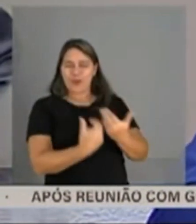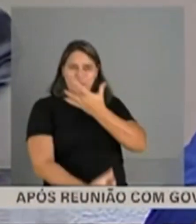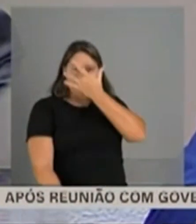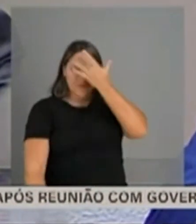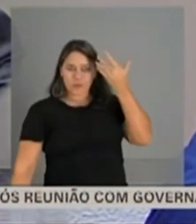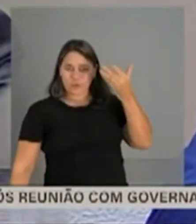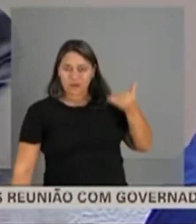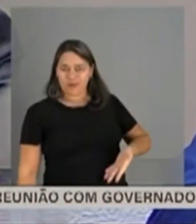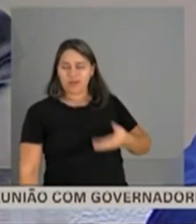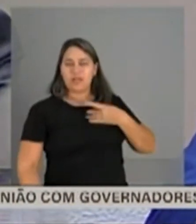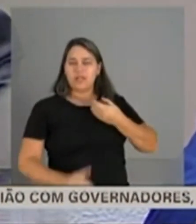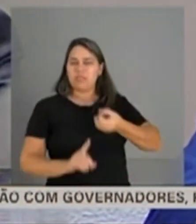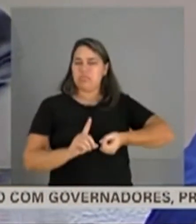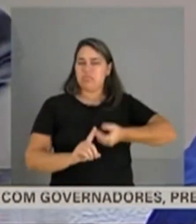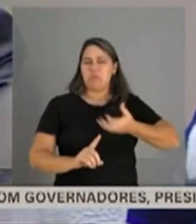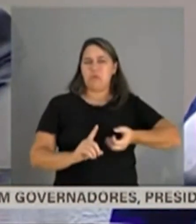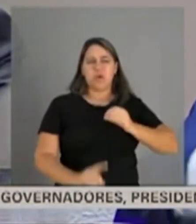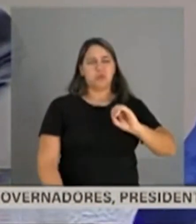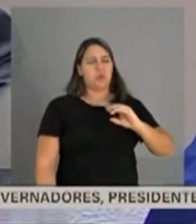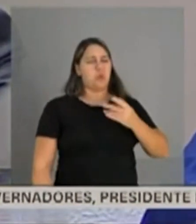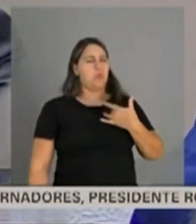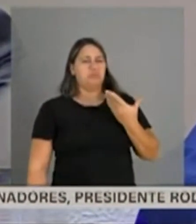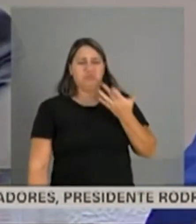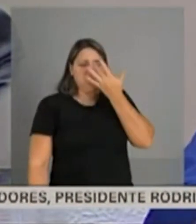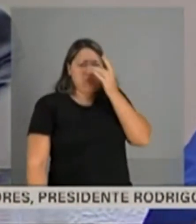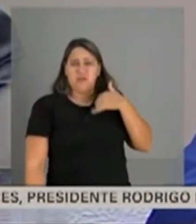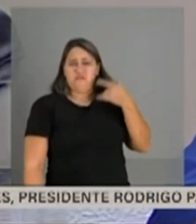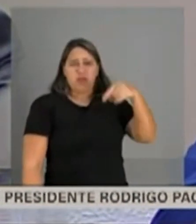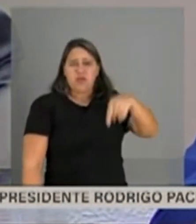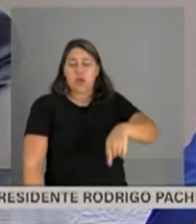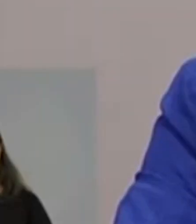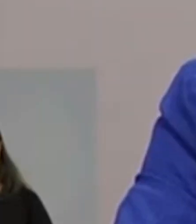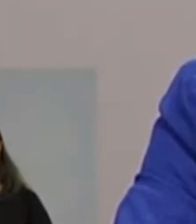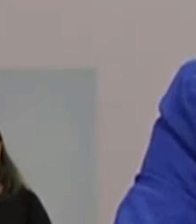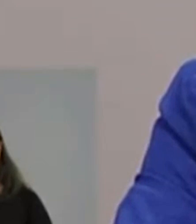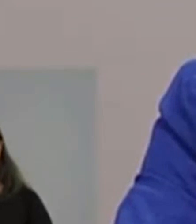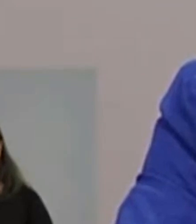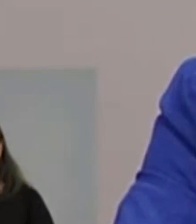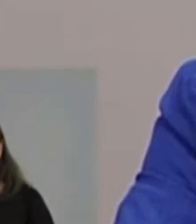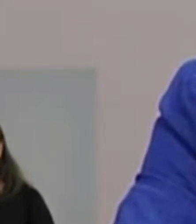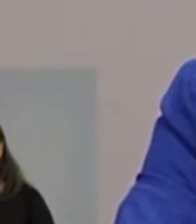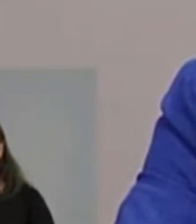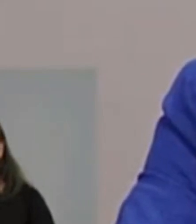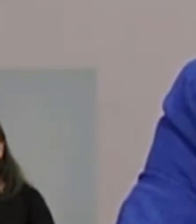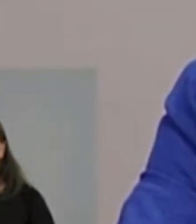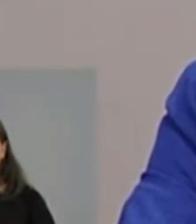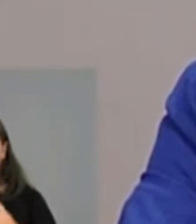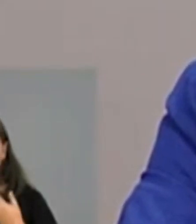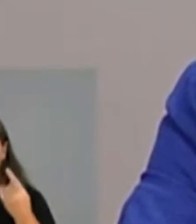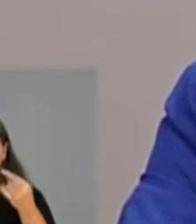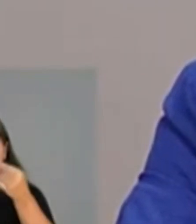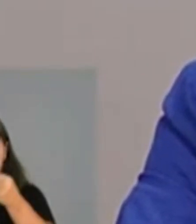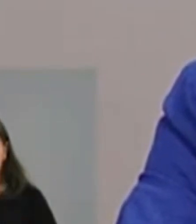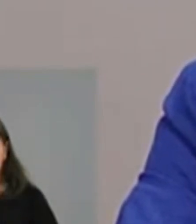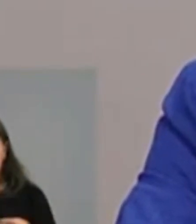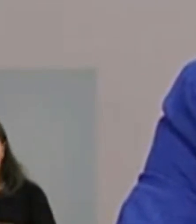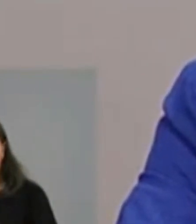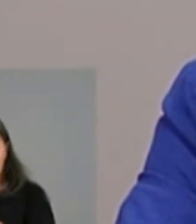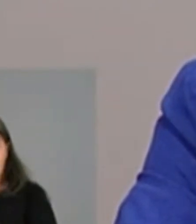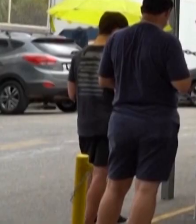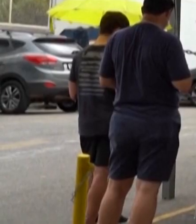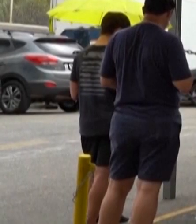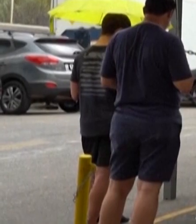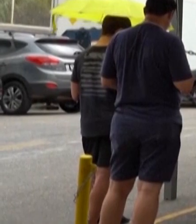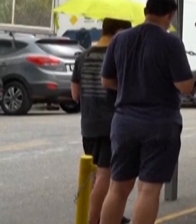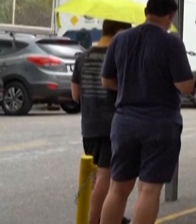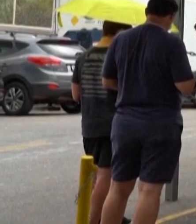de depoente que ele veio aqui. Conheci pela televisão. Francisco Araújo Filho disse que cancelou um